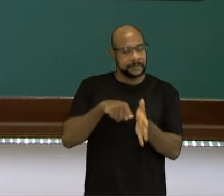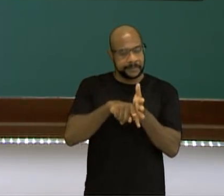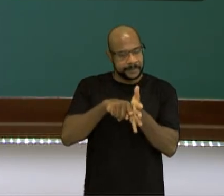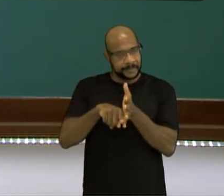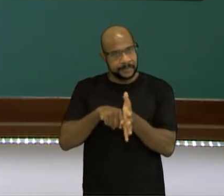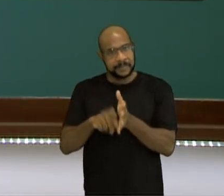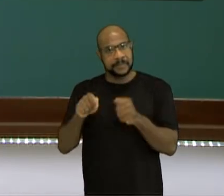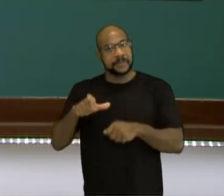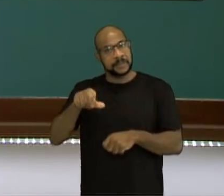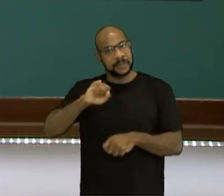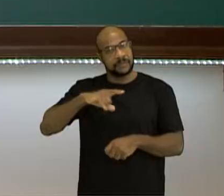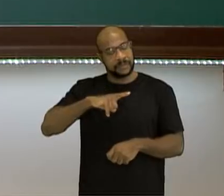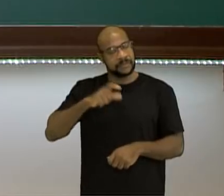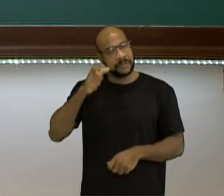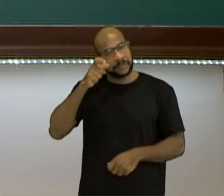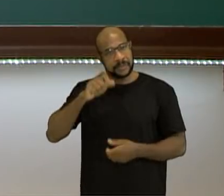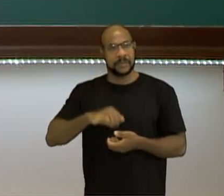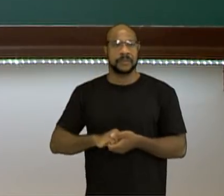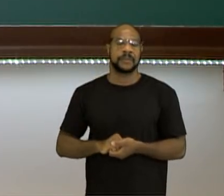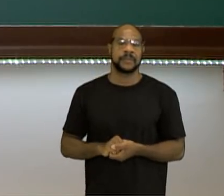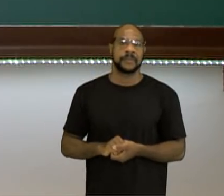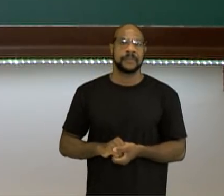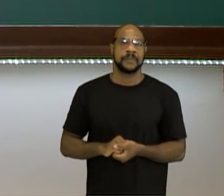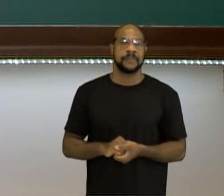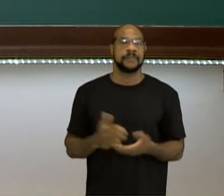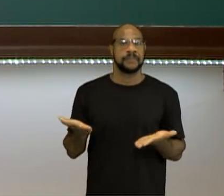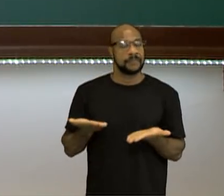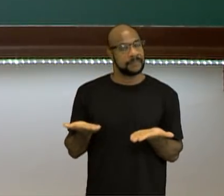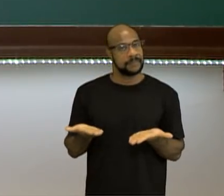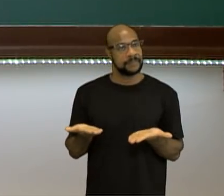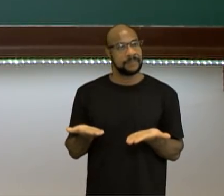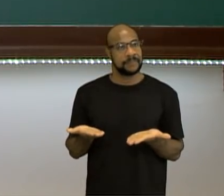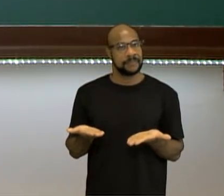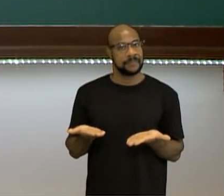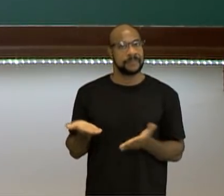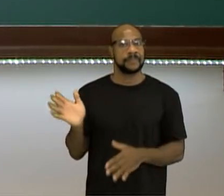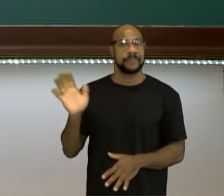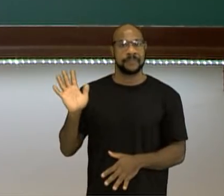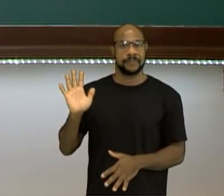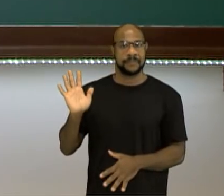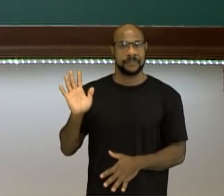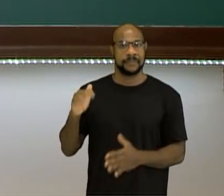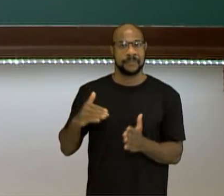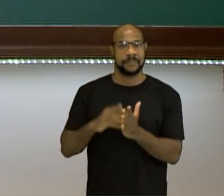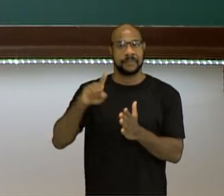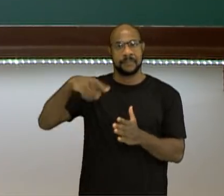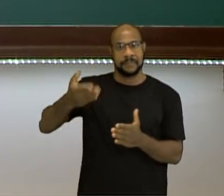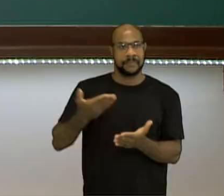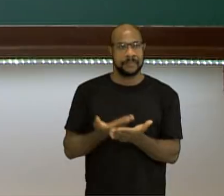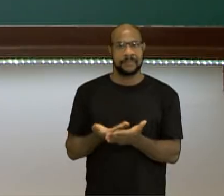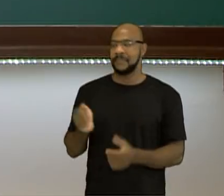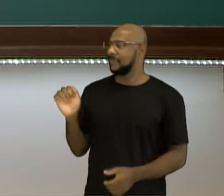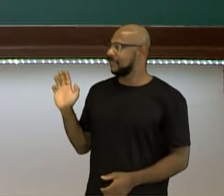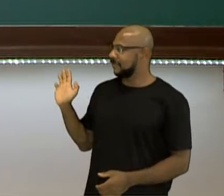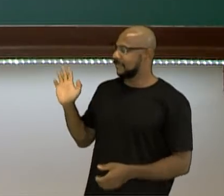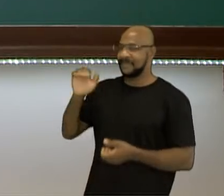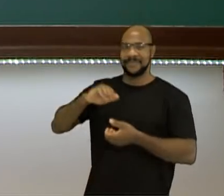você tiver interesse, ok? Então, terminamos por aqui. Bye, see you, bye, Val.